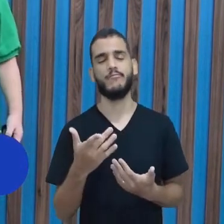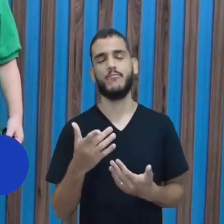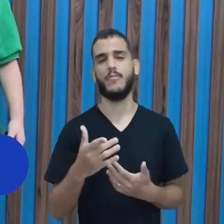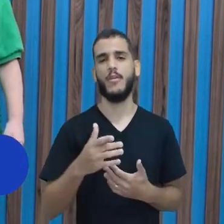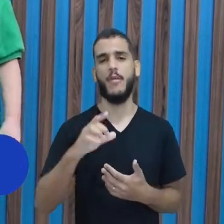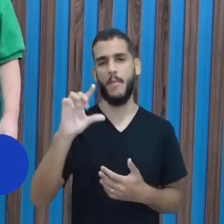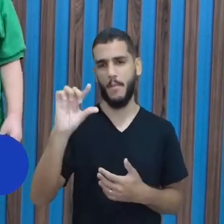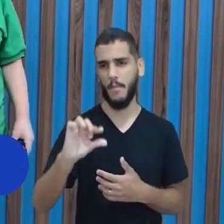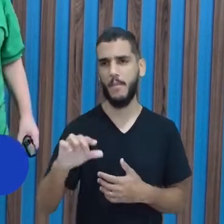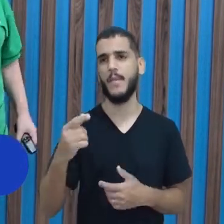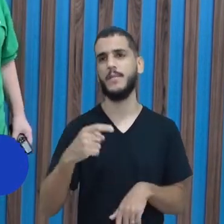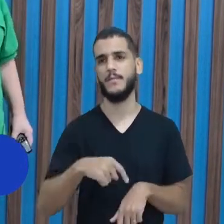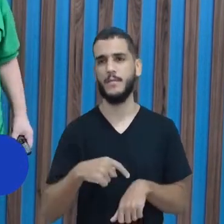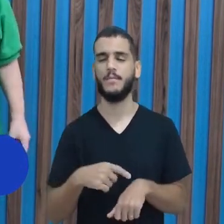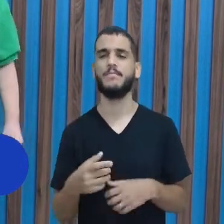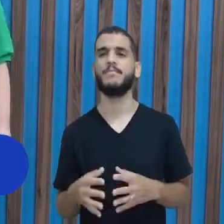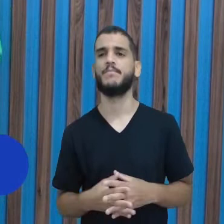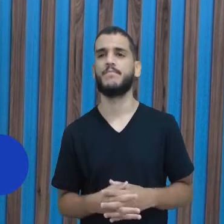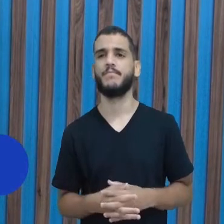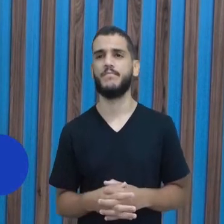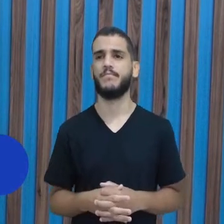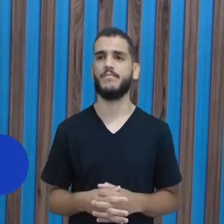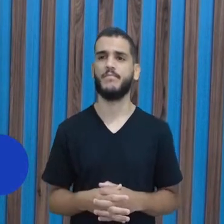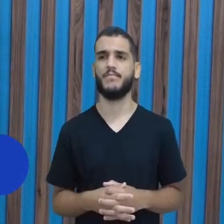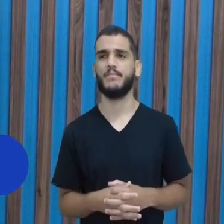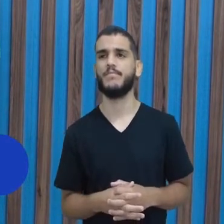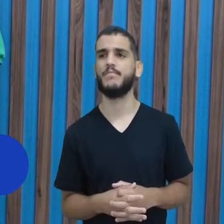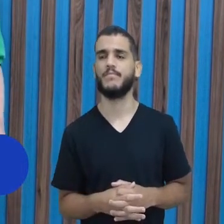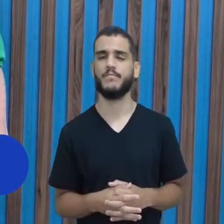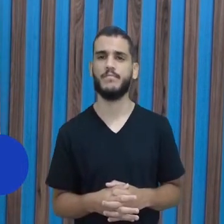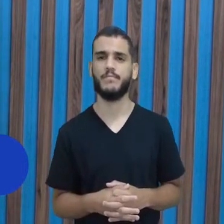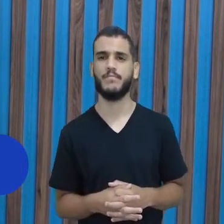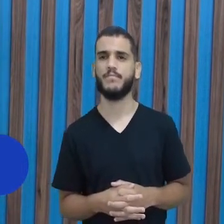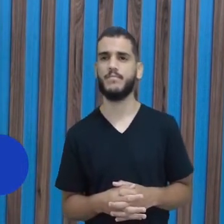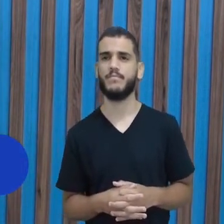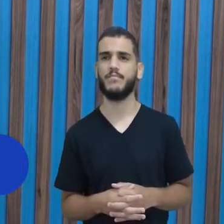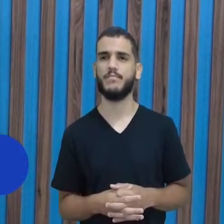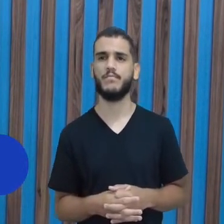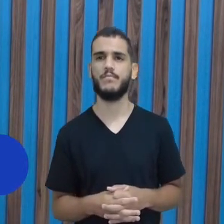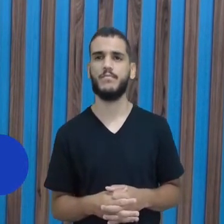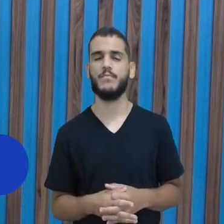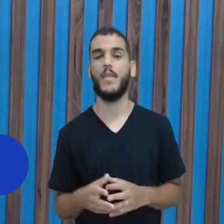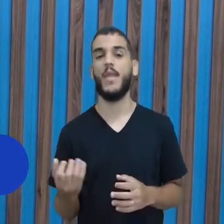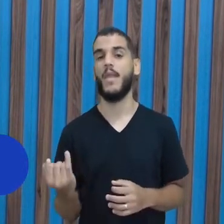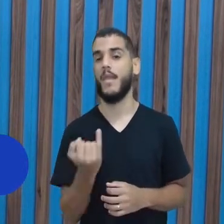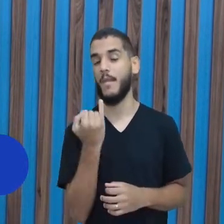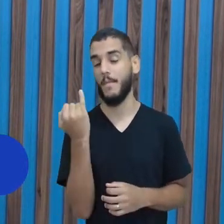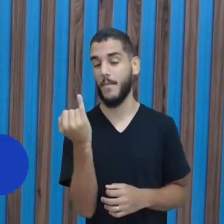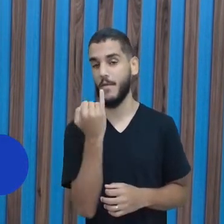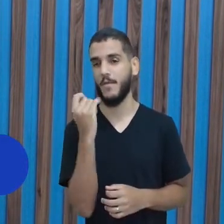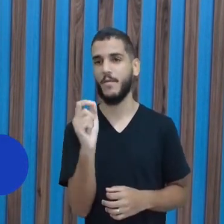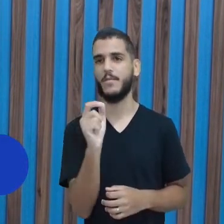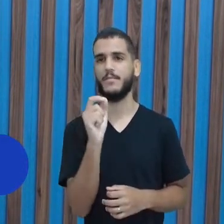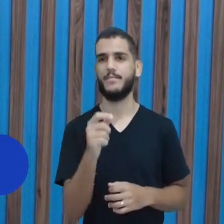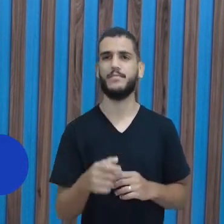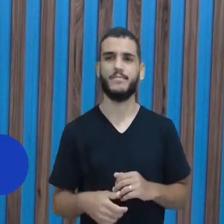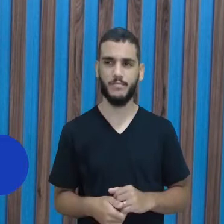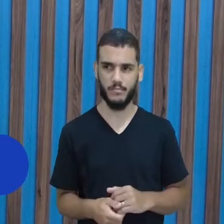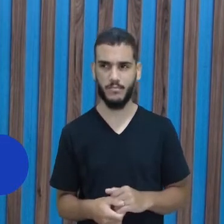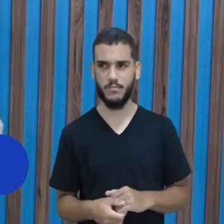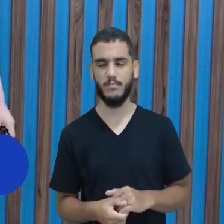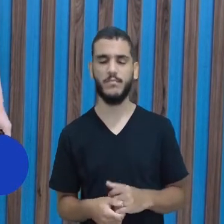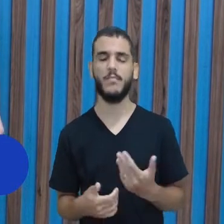bora ver como é que a gente conta? Olha só, olha que importante. De 40